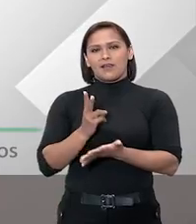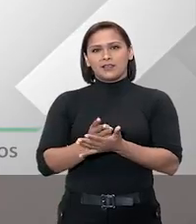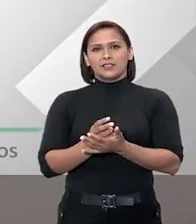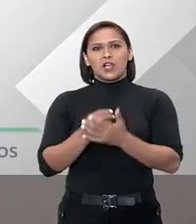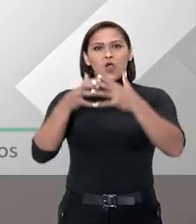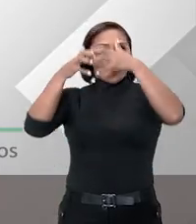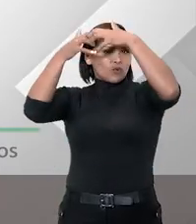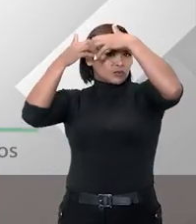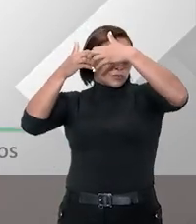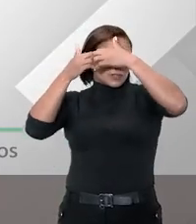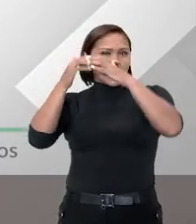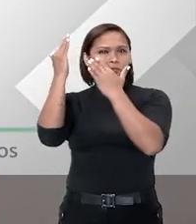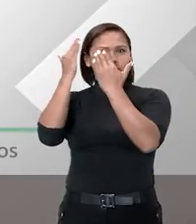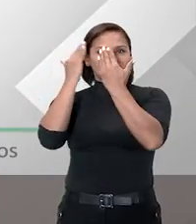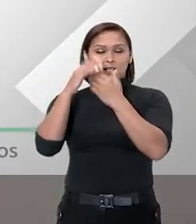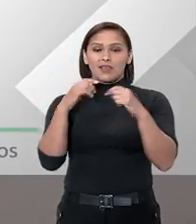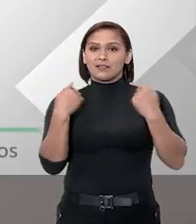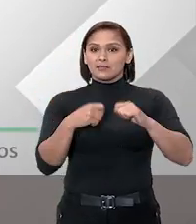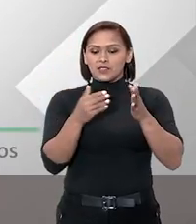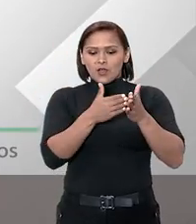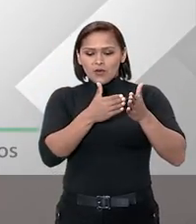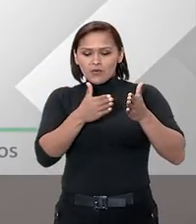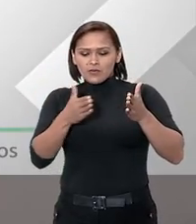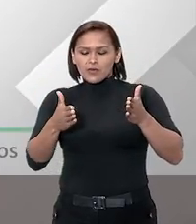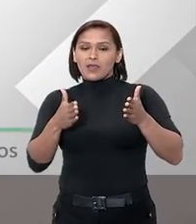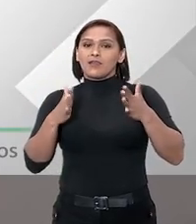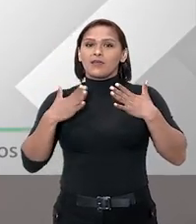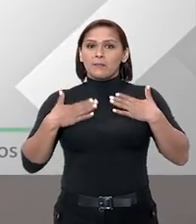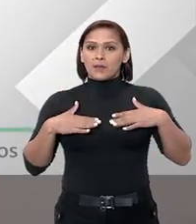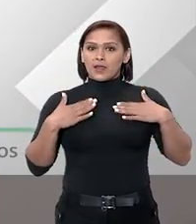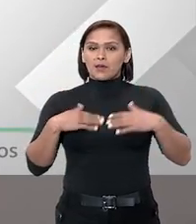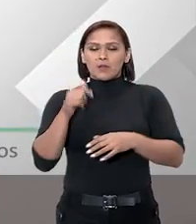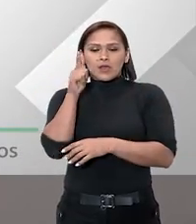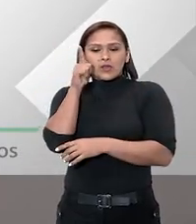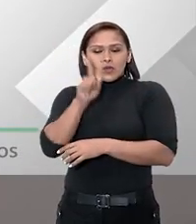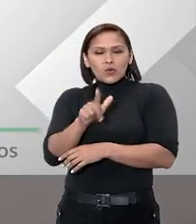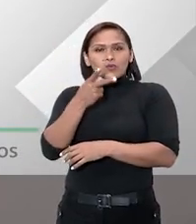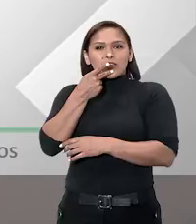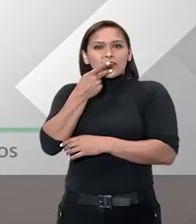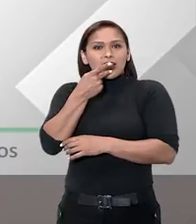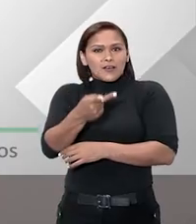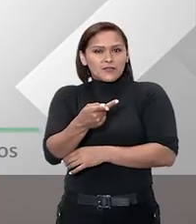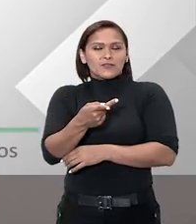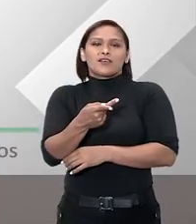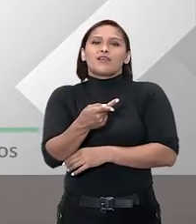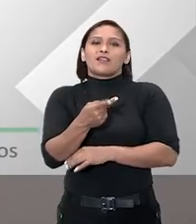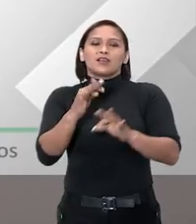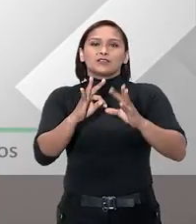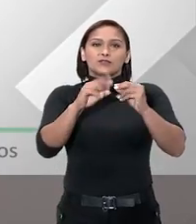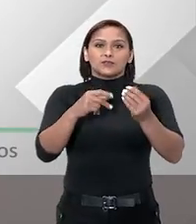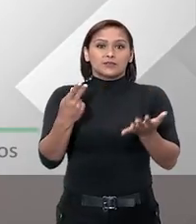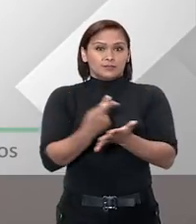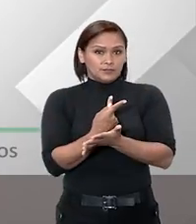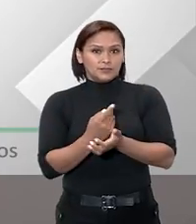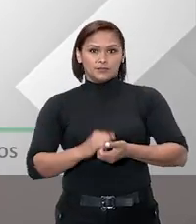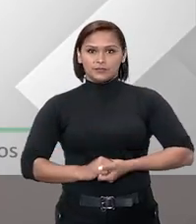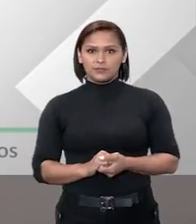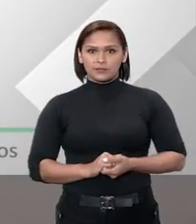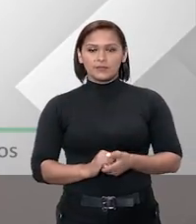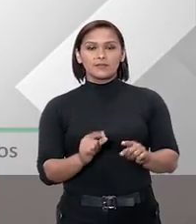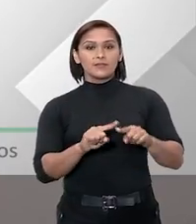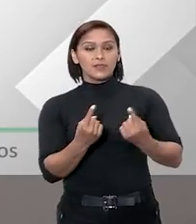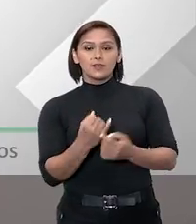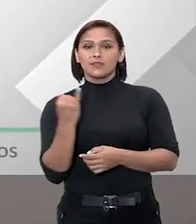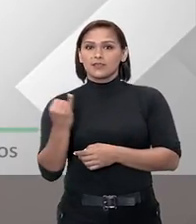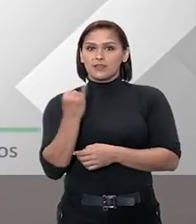um forte trauma e precisa do tempo para que ela possa vir a verbalizar isso, né? Então,